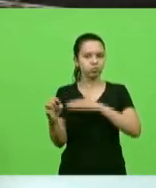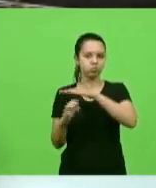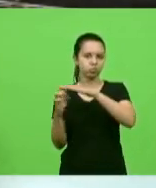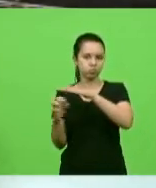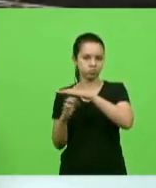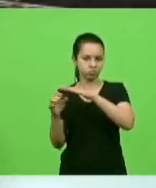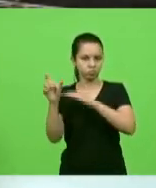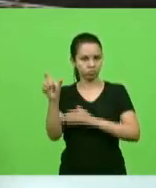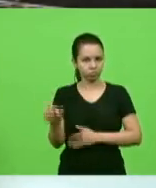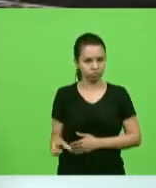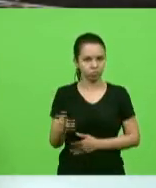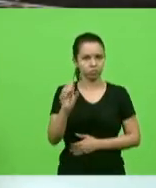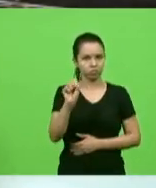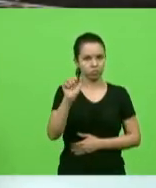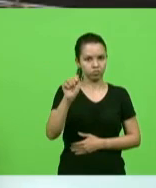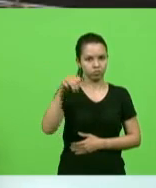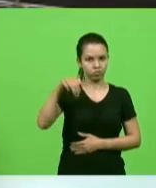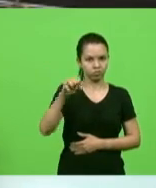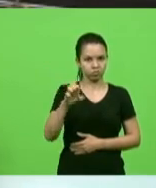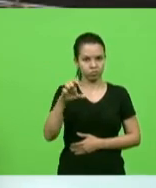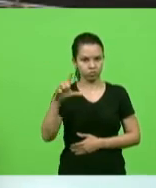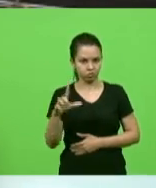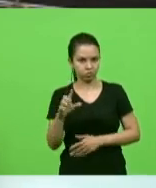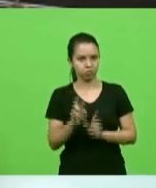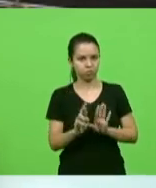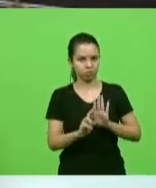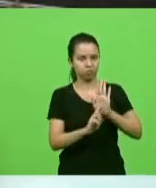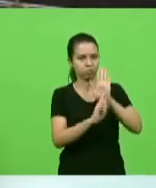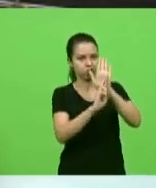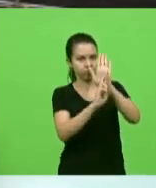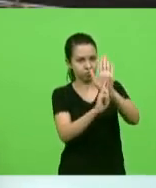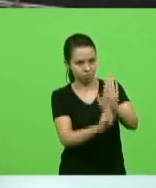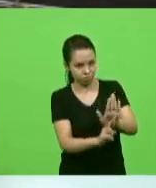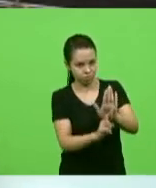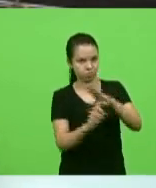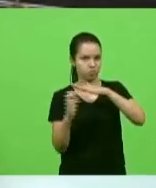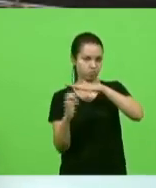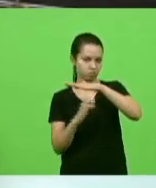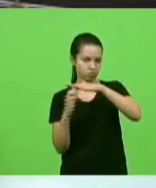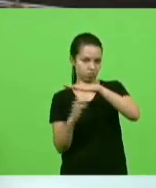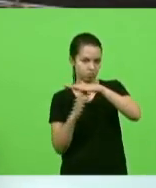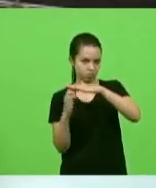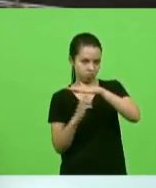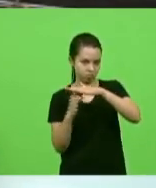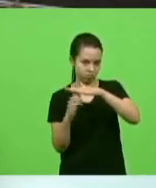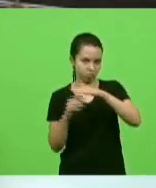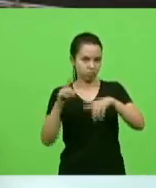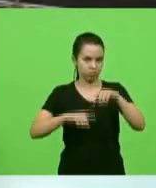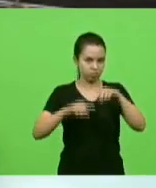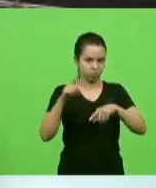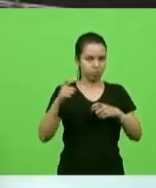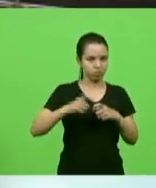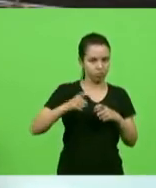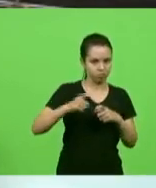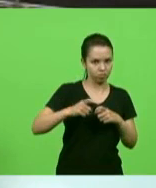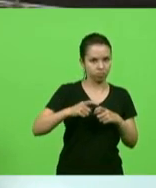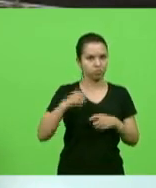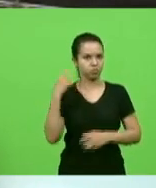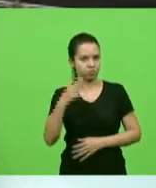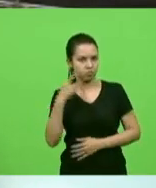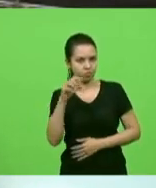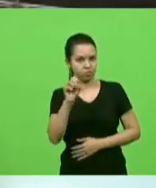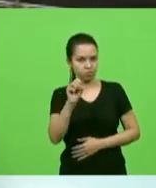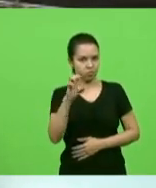Samuel de Britto rodoviário representante comercial da empresa de Equipamentos Médicos do advogado César Augusto